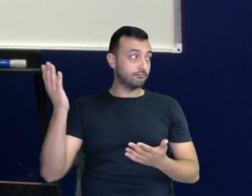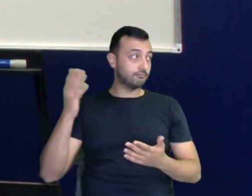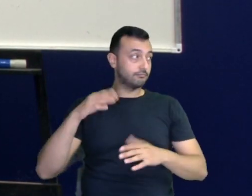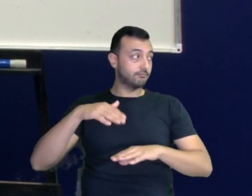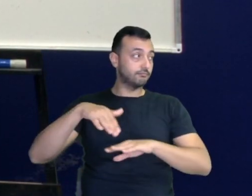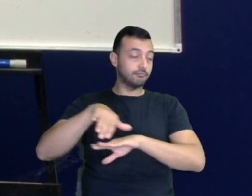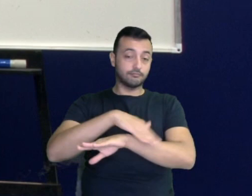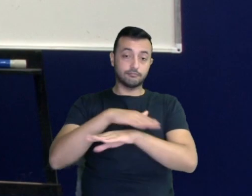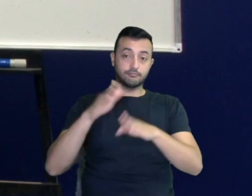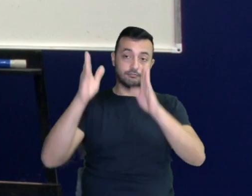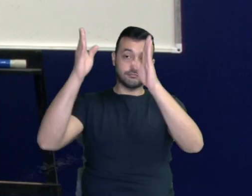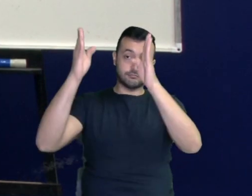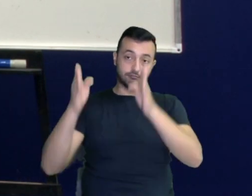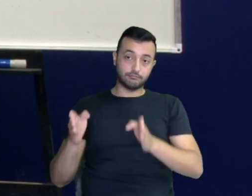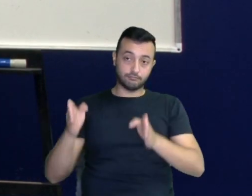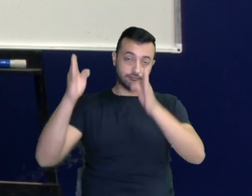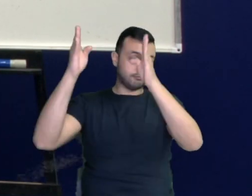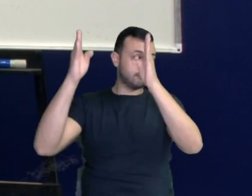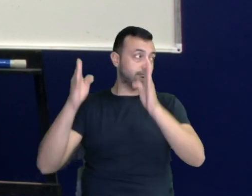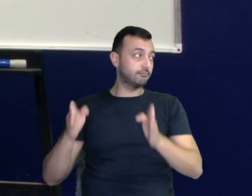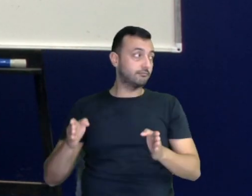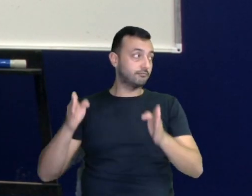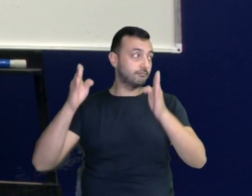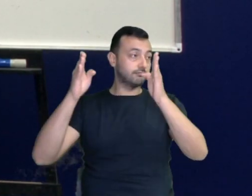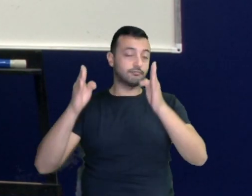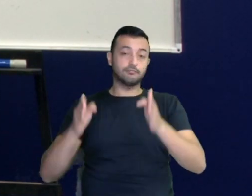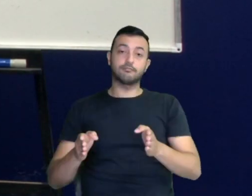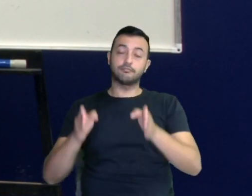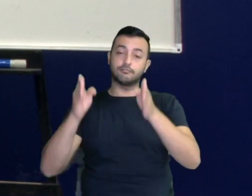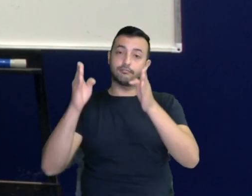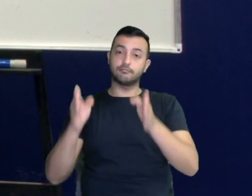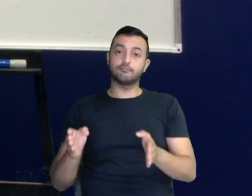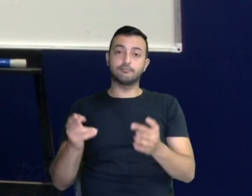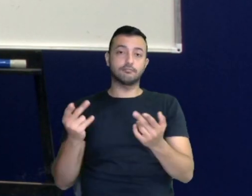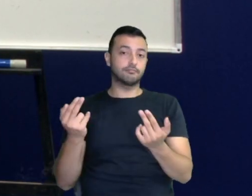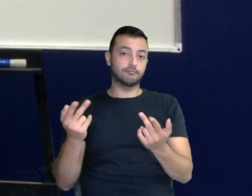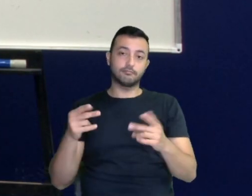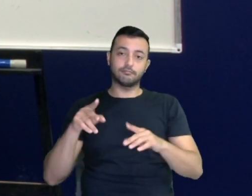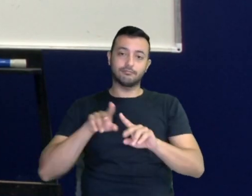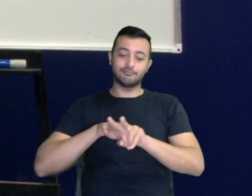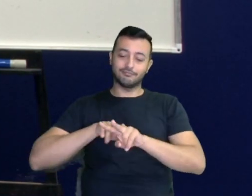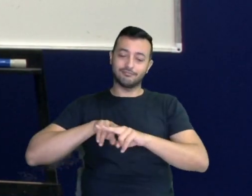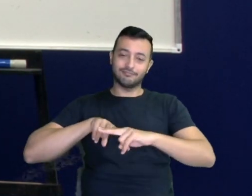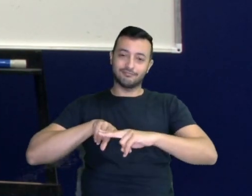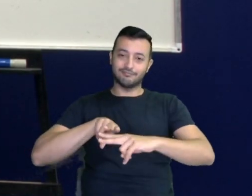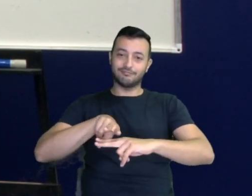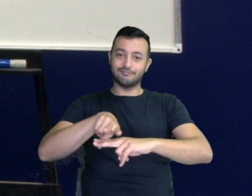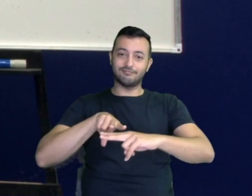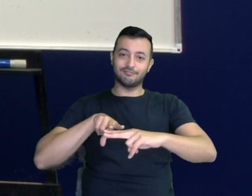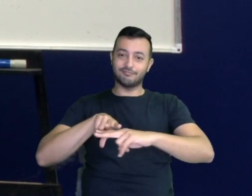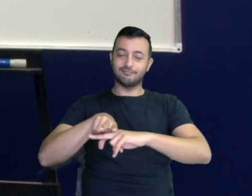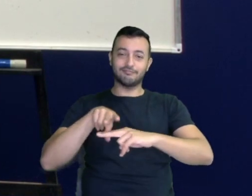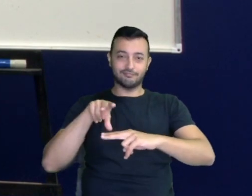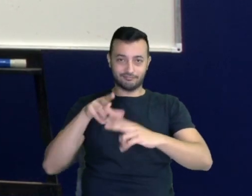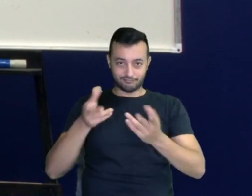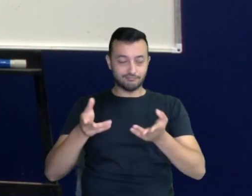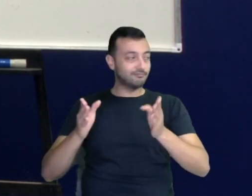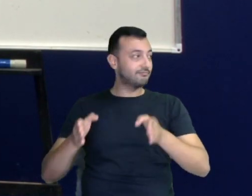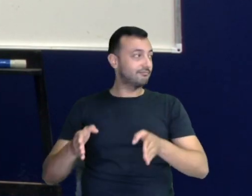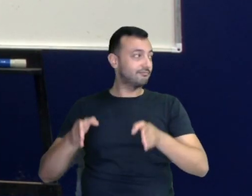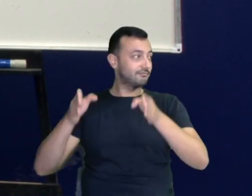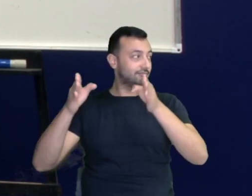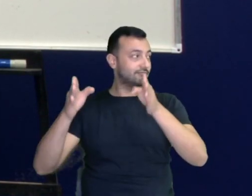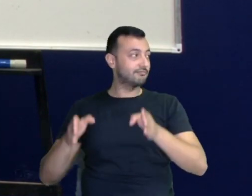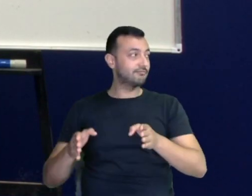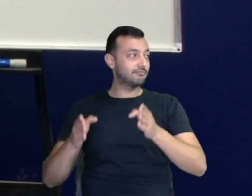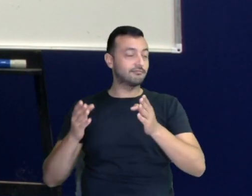esta rua paralela a essa, é como se fossem as retas paralelas, tá? Se a gente esticar mais aqui